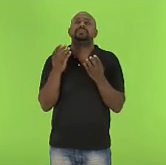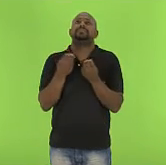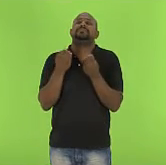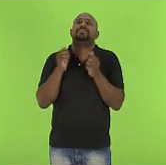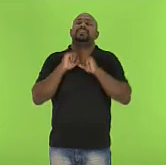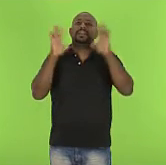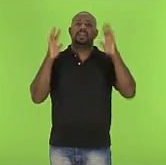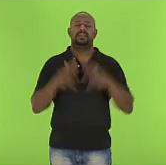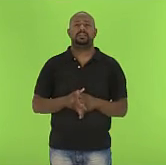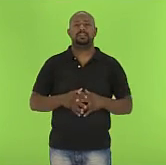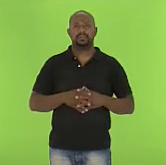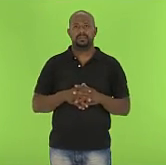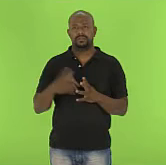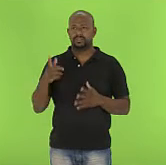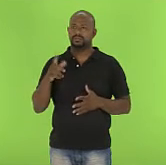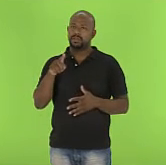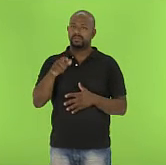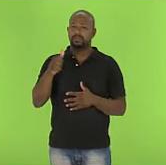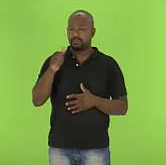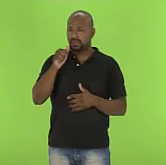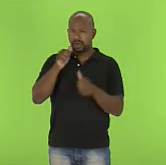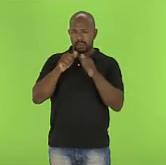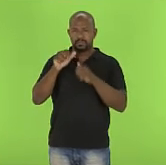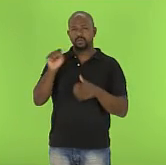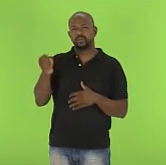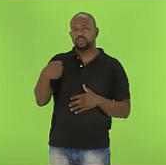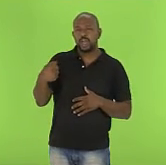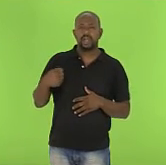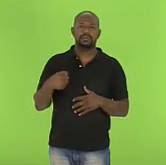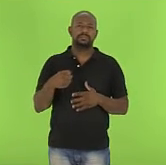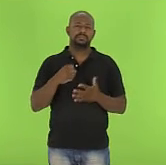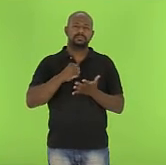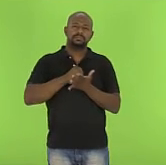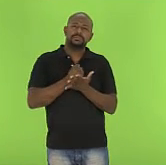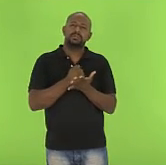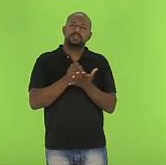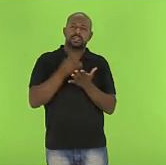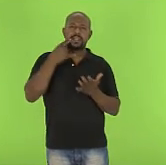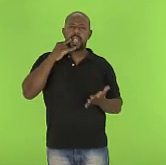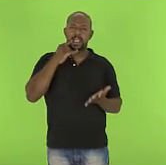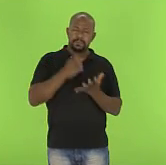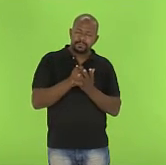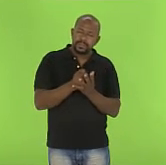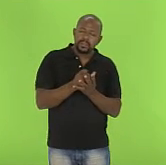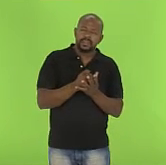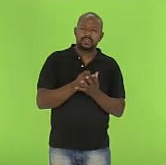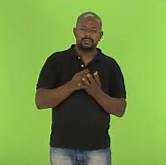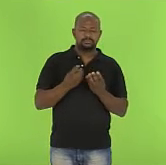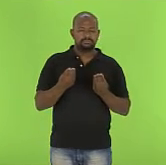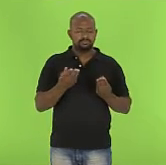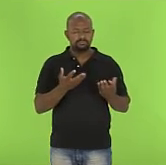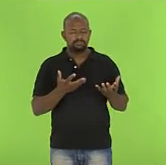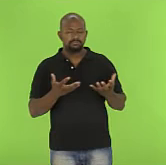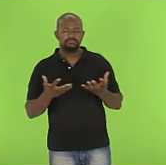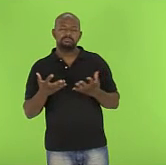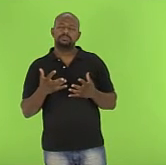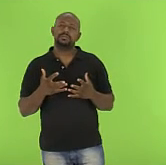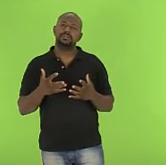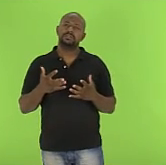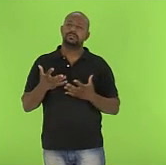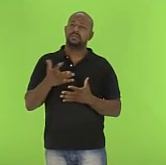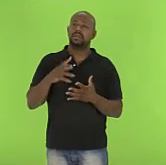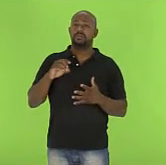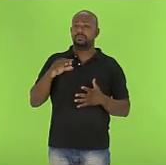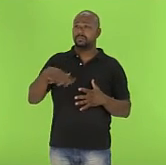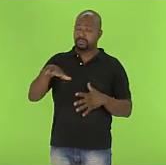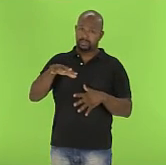mais clara. Quando a gente vai tomar um chopp, quando a gente vai tomar uma caipirinha, com o clima